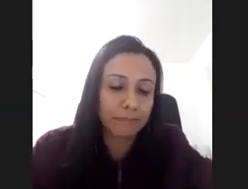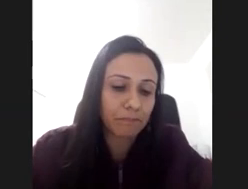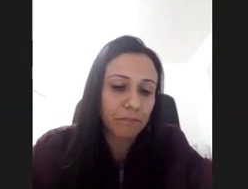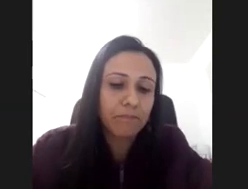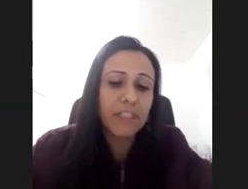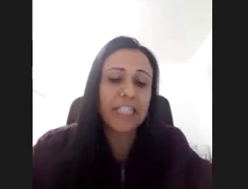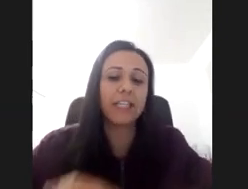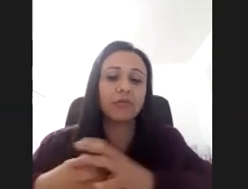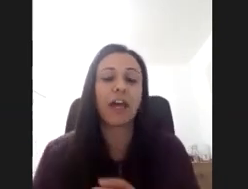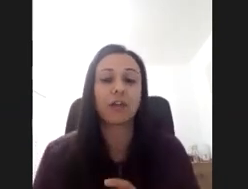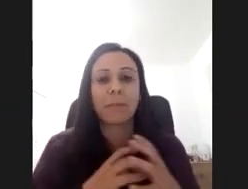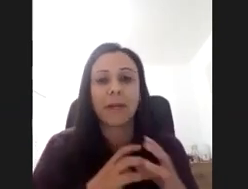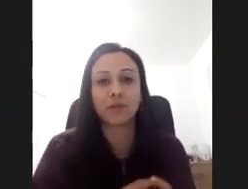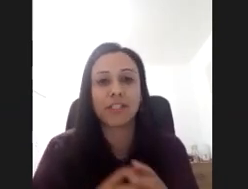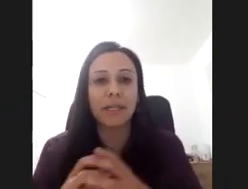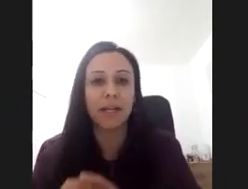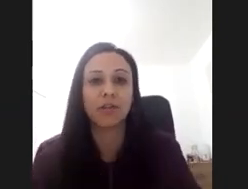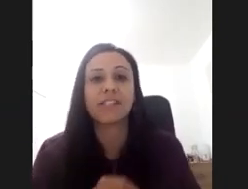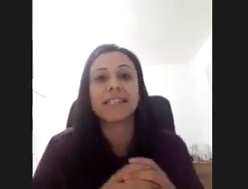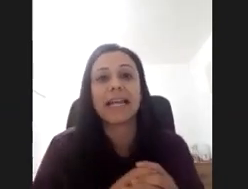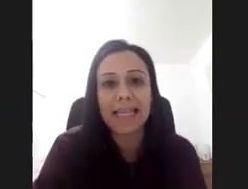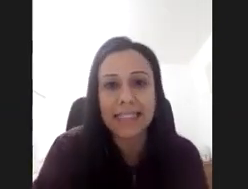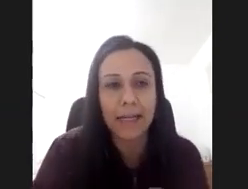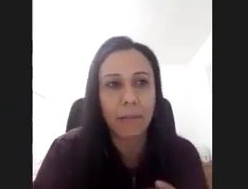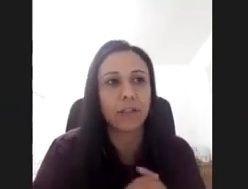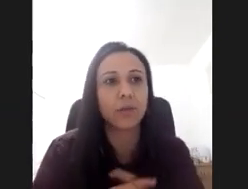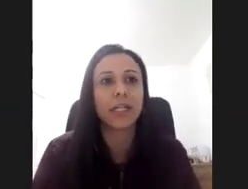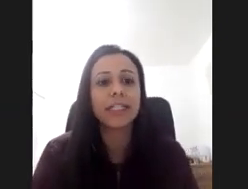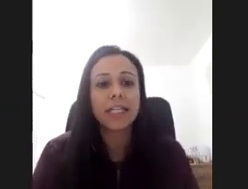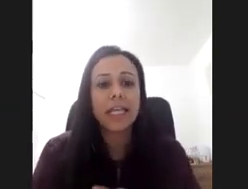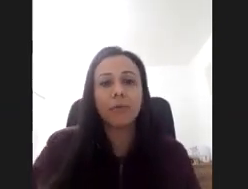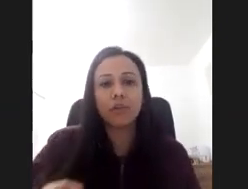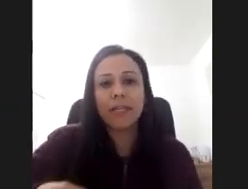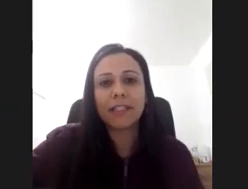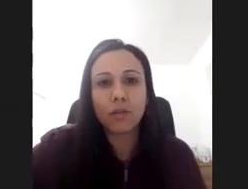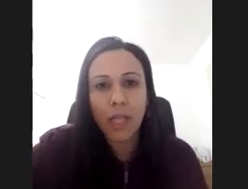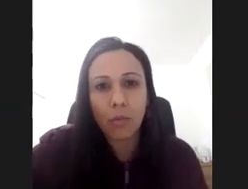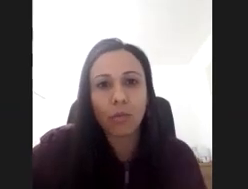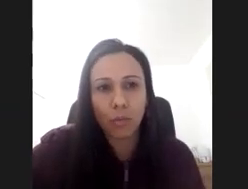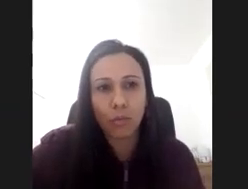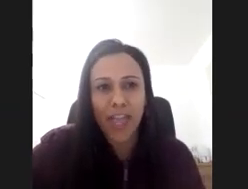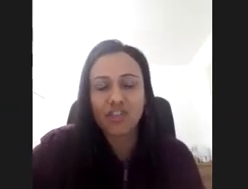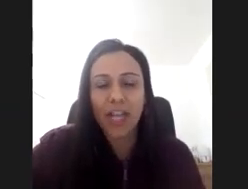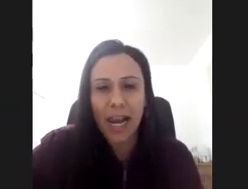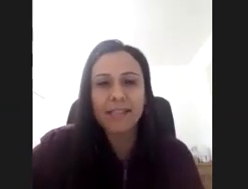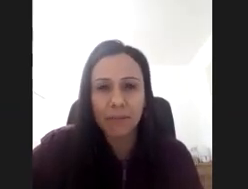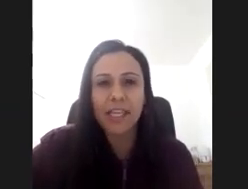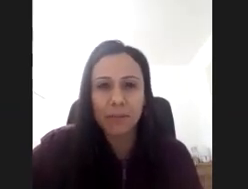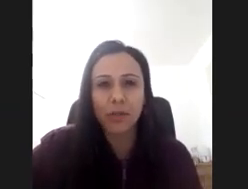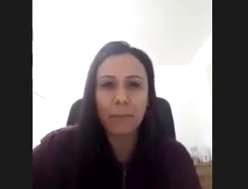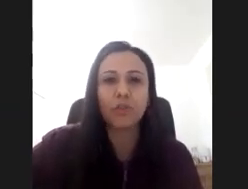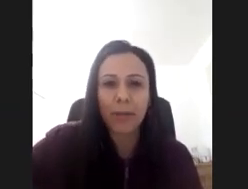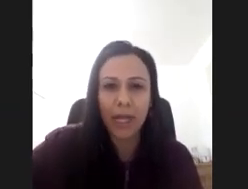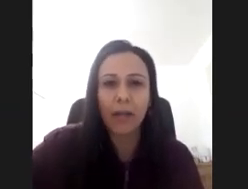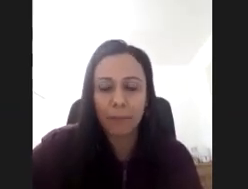trabalhadora, e não falo trabalhadores e sim classe trabalhadora, muito para denotar um viés de classe mesmo,